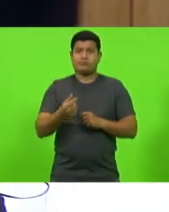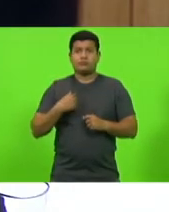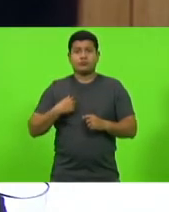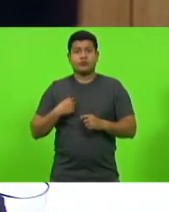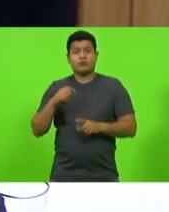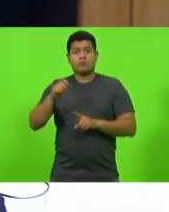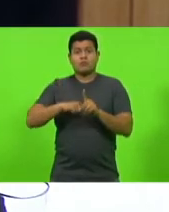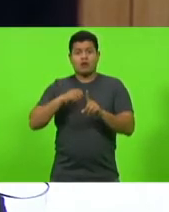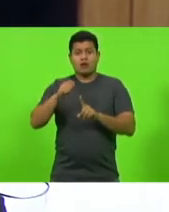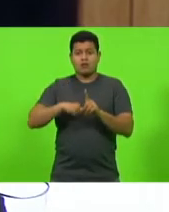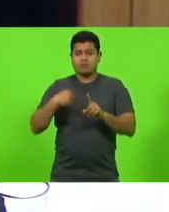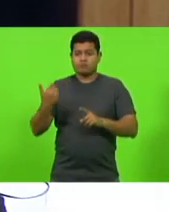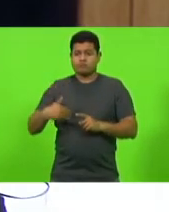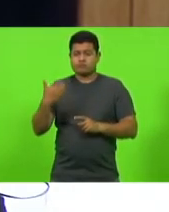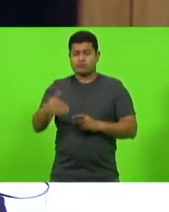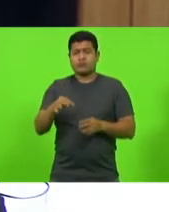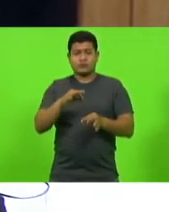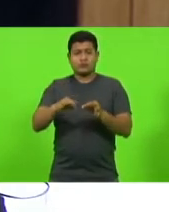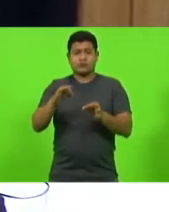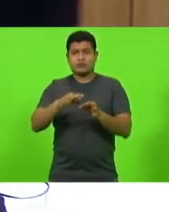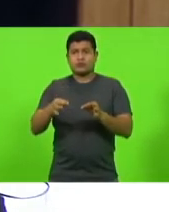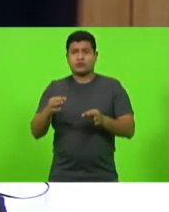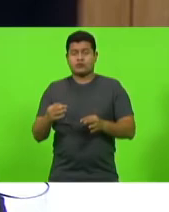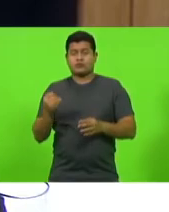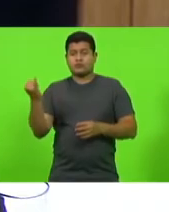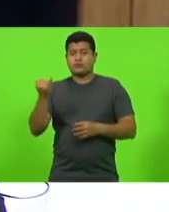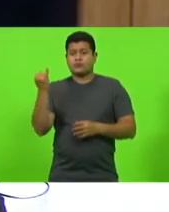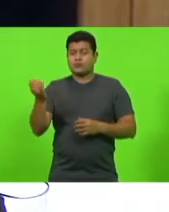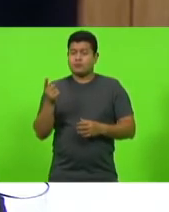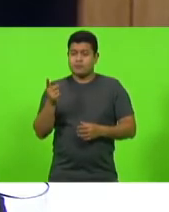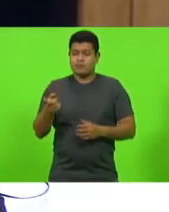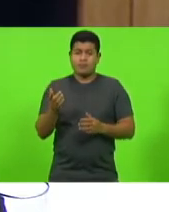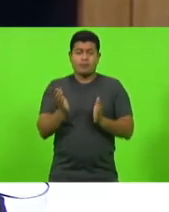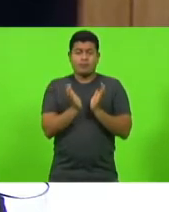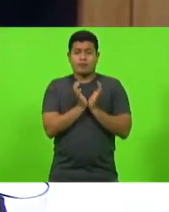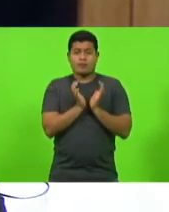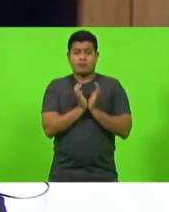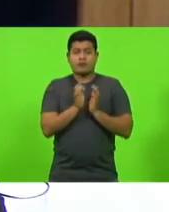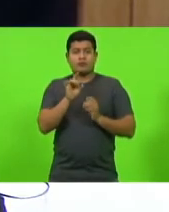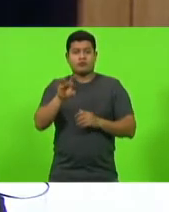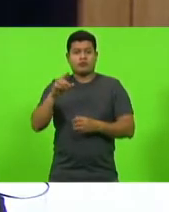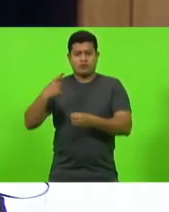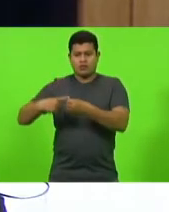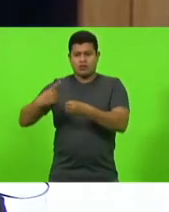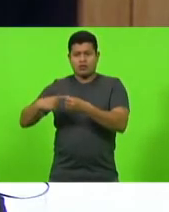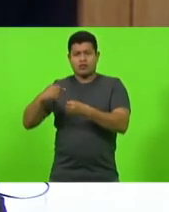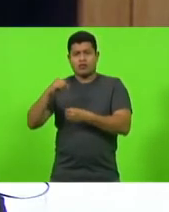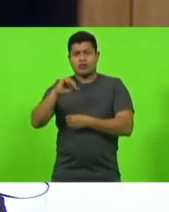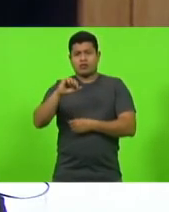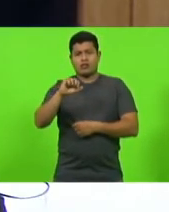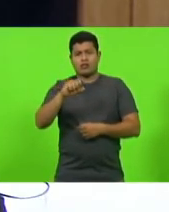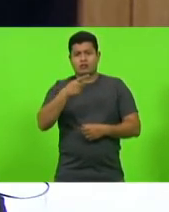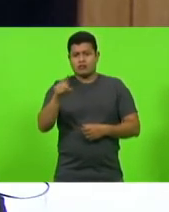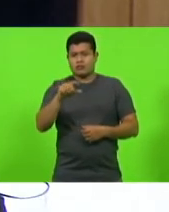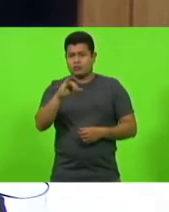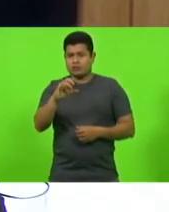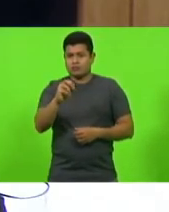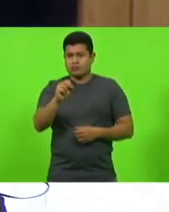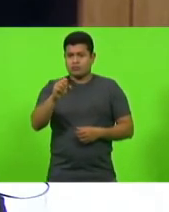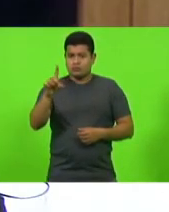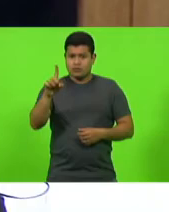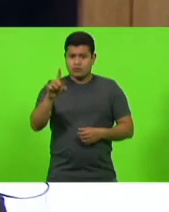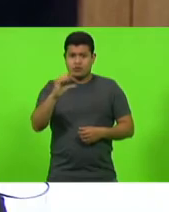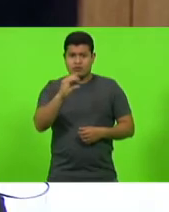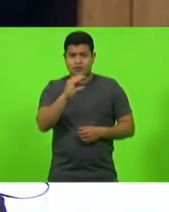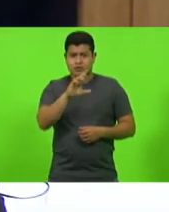contribuindo para uma entidade tão importante, que é a APAI. E não só São José do Cerrito, mas também Lages, São